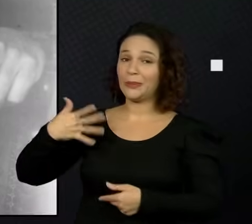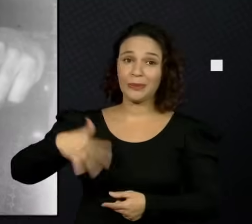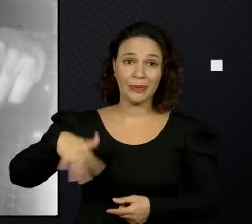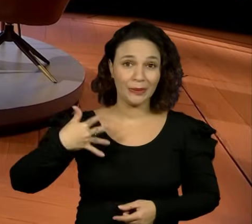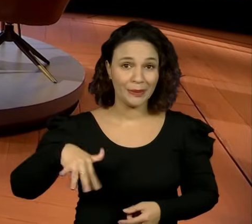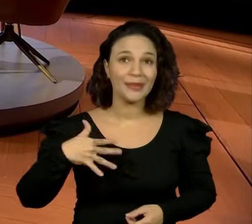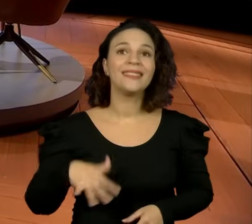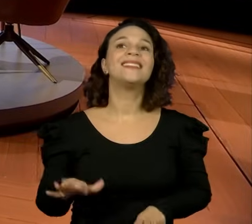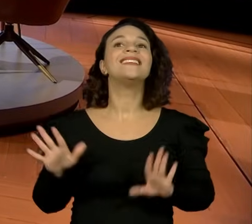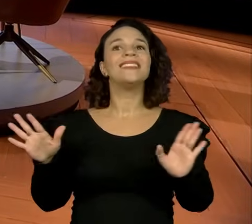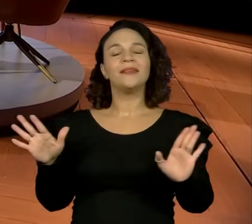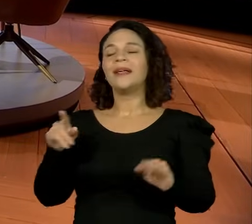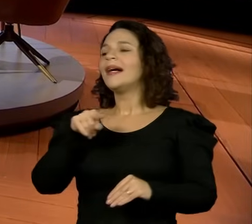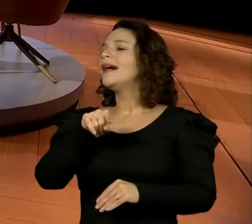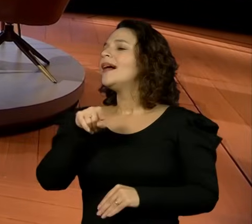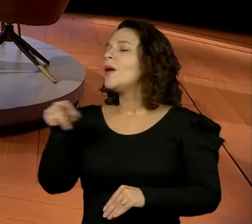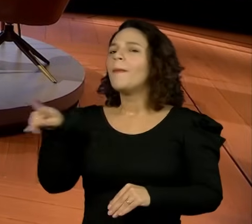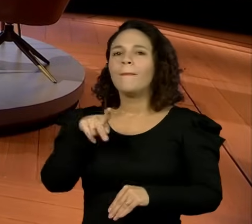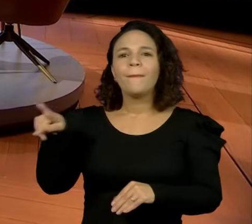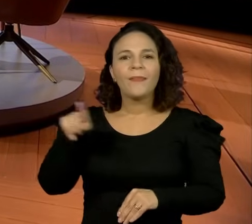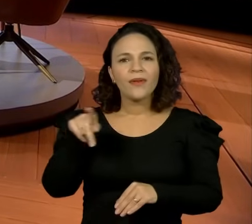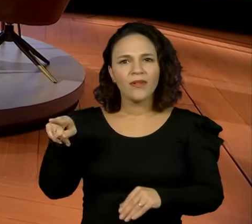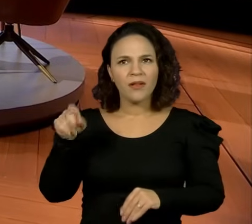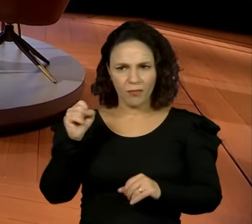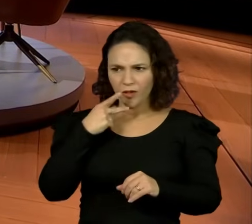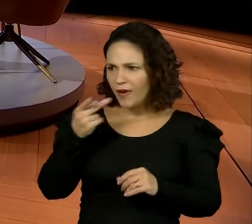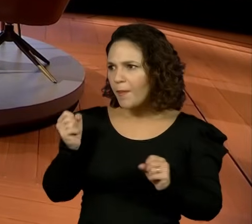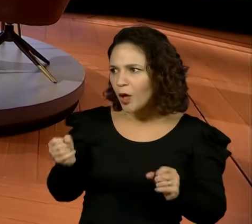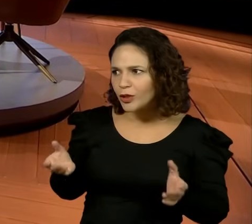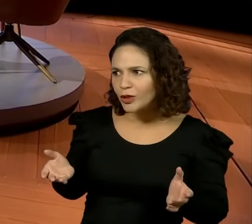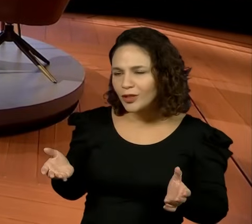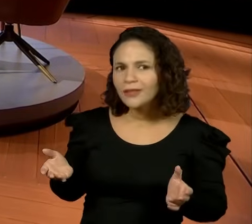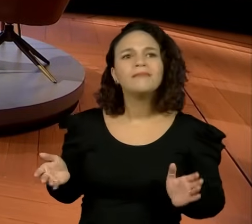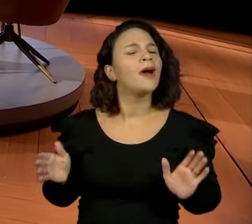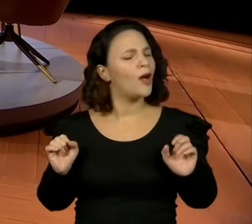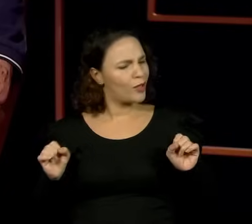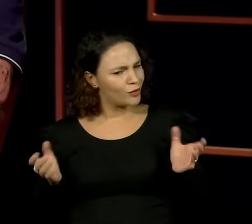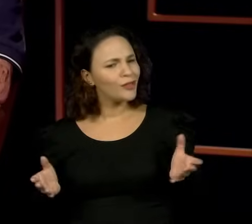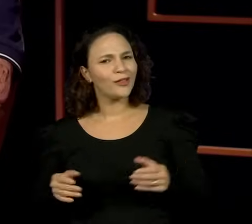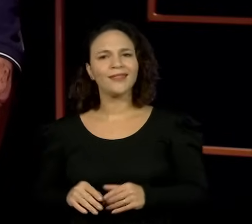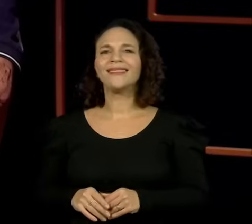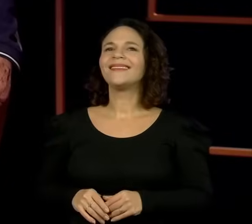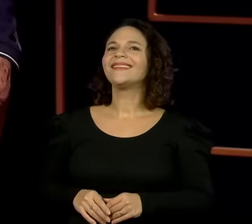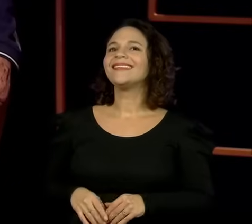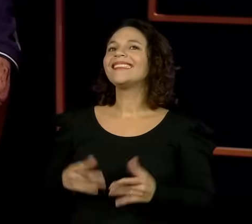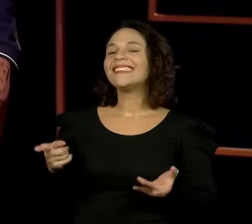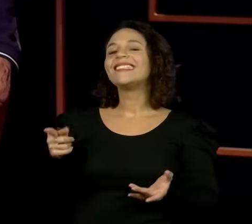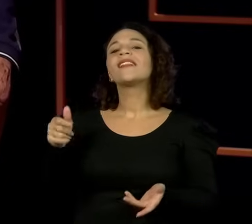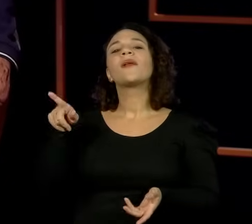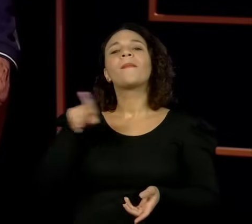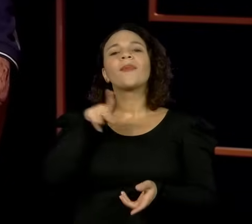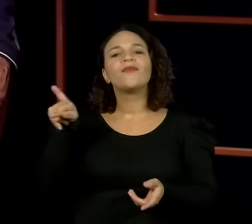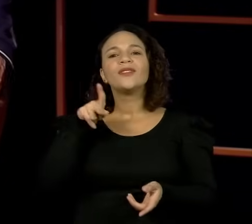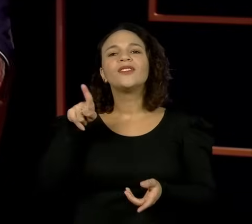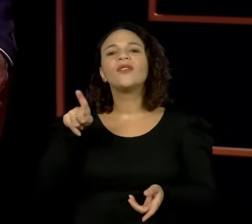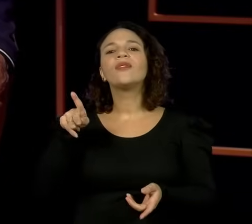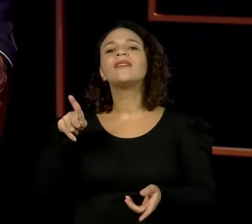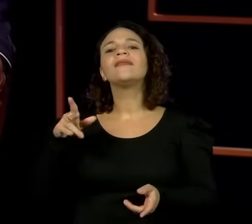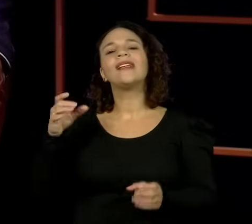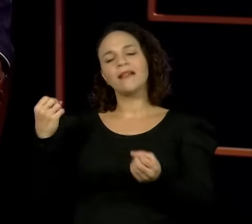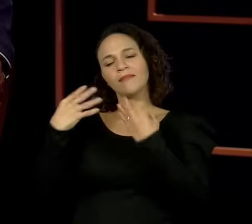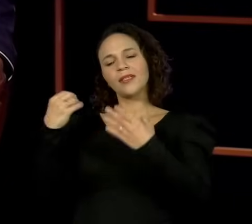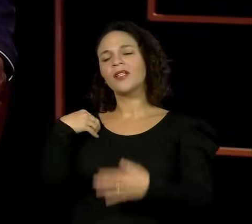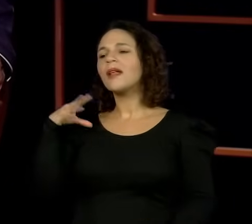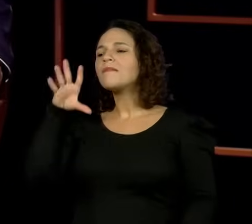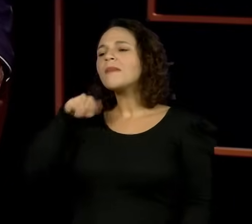assim, a professora de... Isso pode falar aqui, né? Pode. A professora de dicção, falei assim, não é assim que